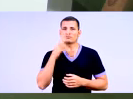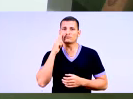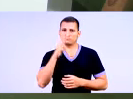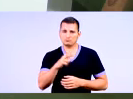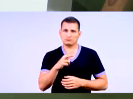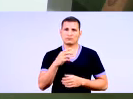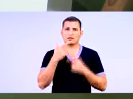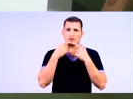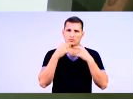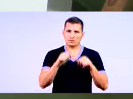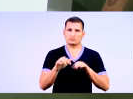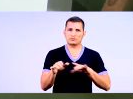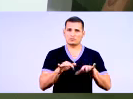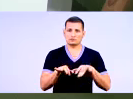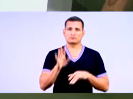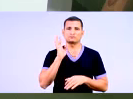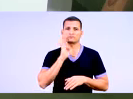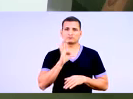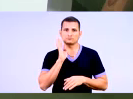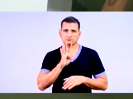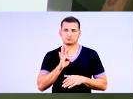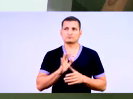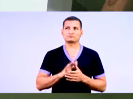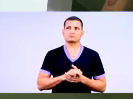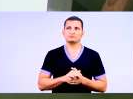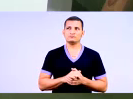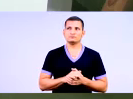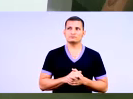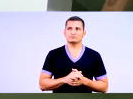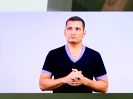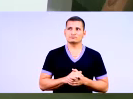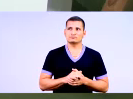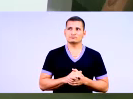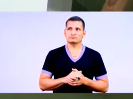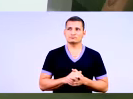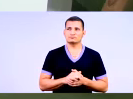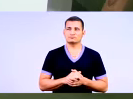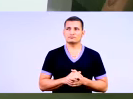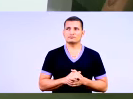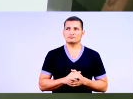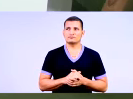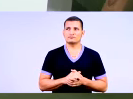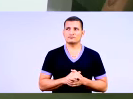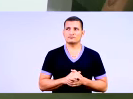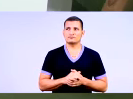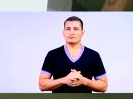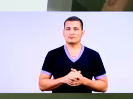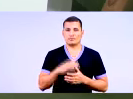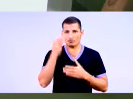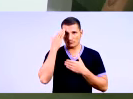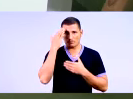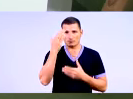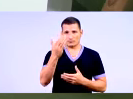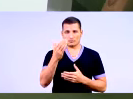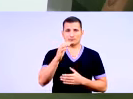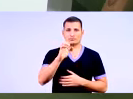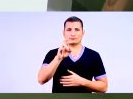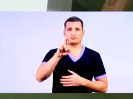de programação vai ser legal, hein?" Então, aí é um elogio, professora, agradecemos ao